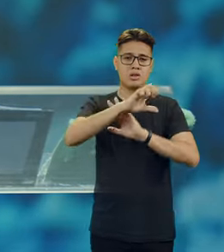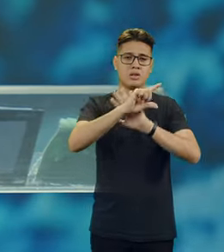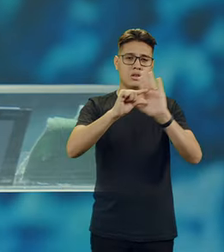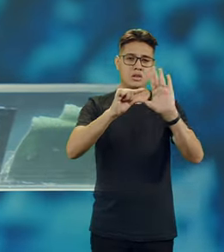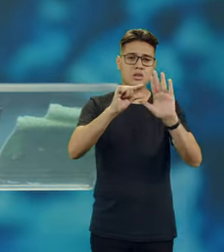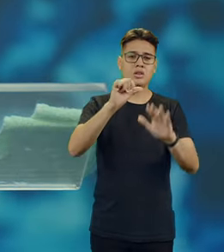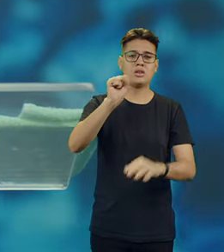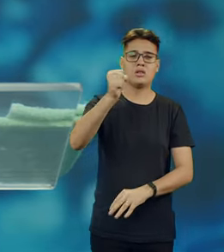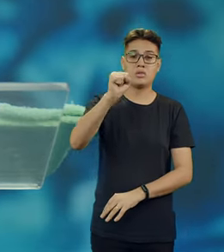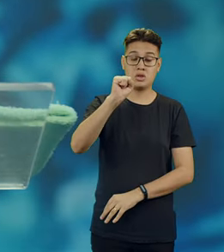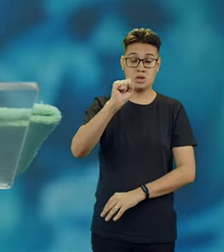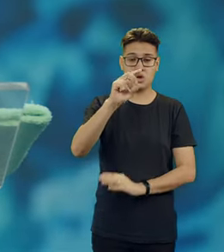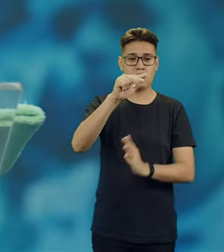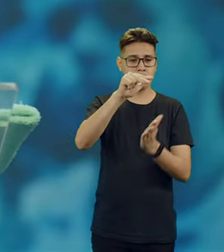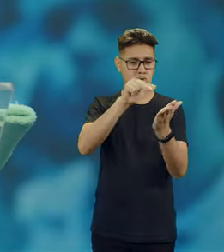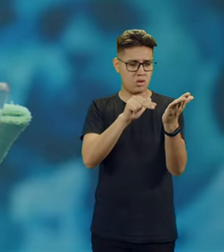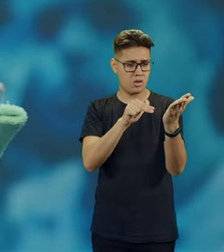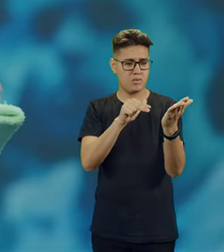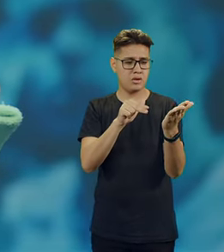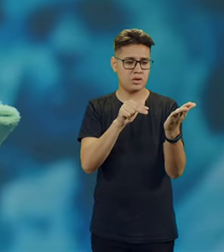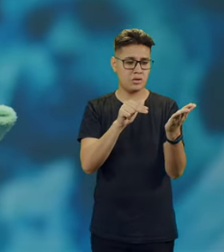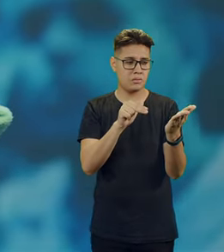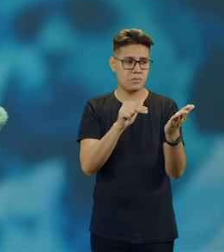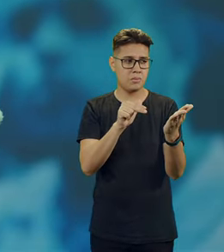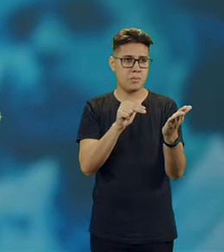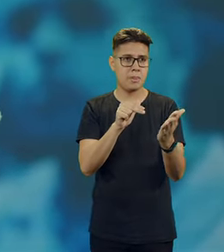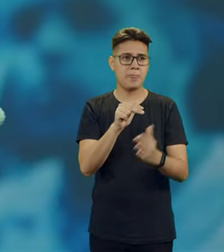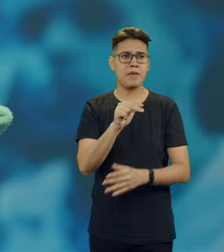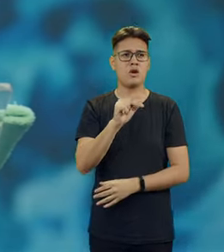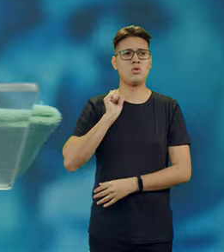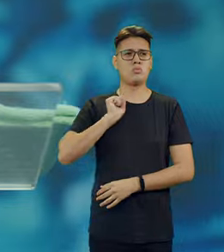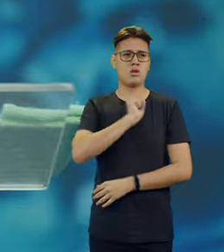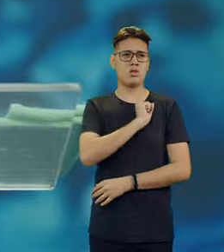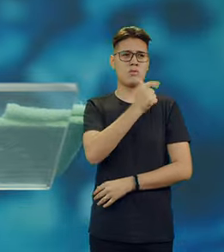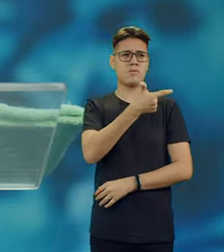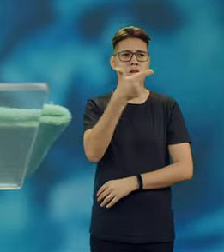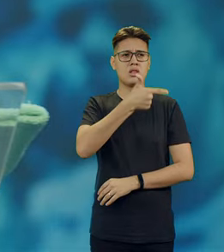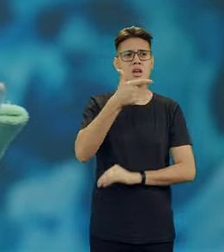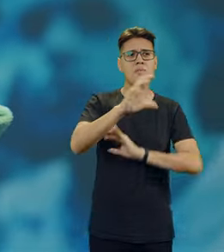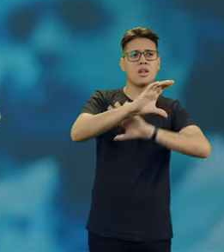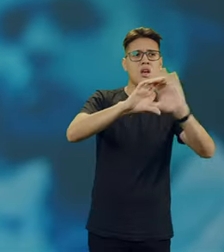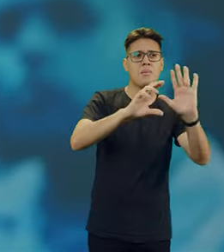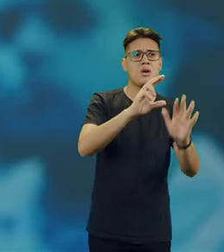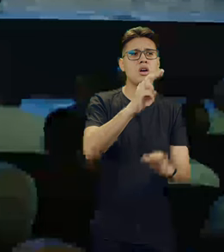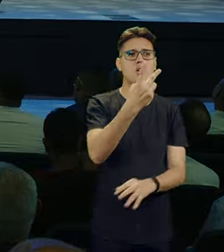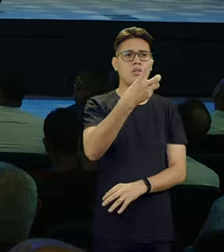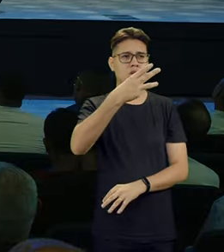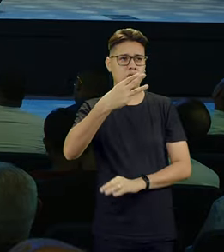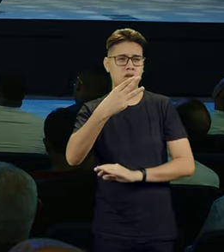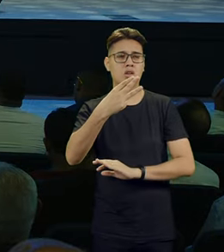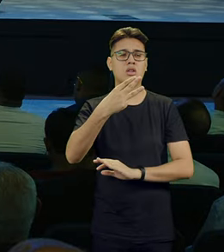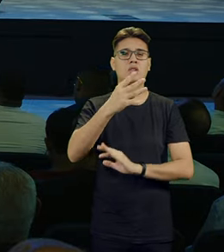nós lemos em 2 Samuel 23, 15 e